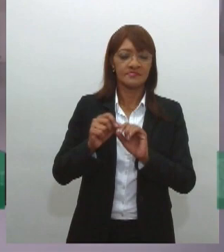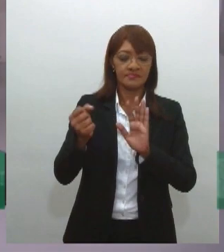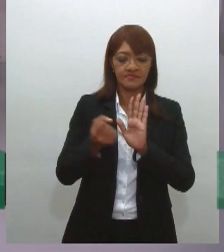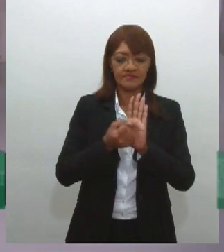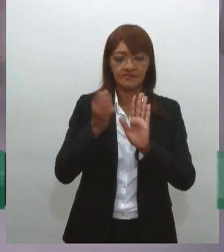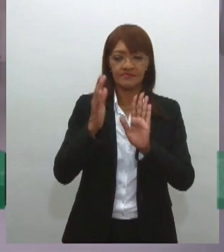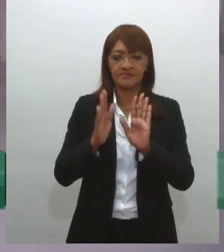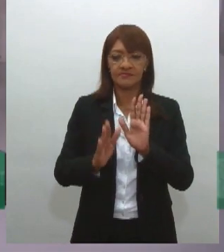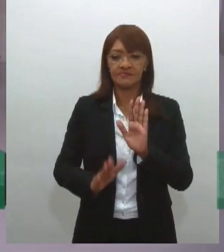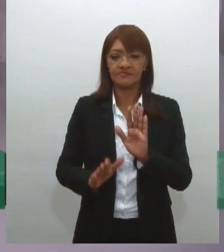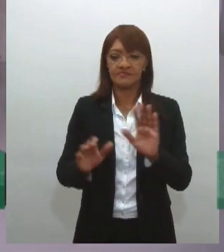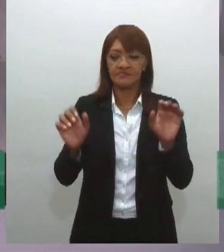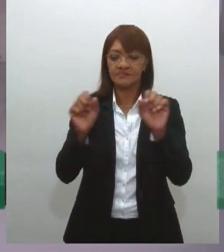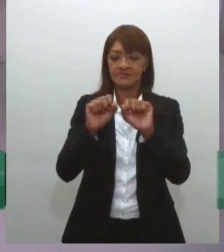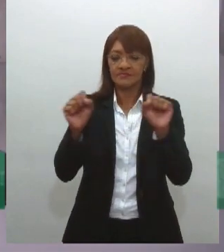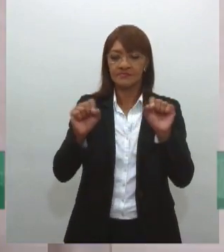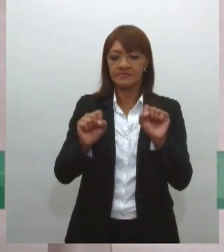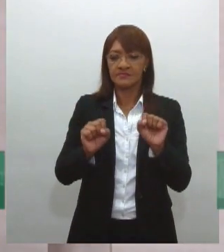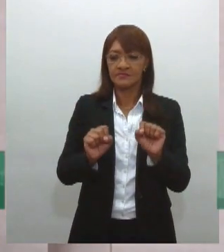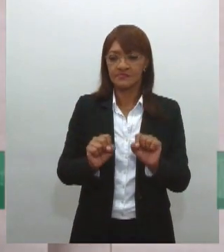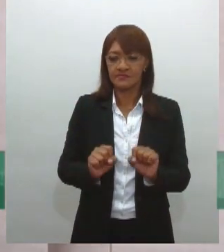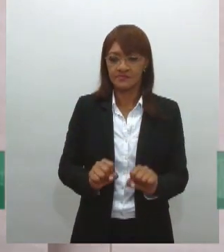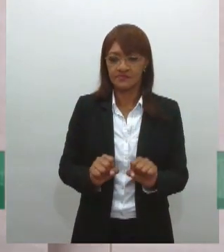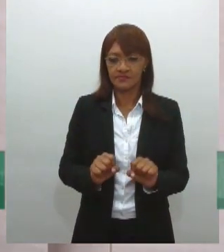Sistema Nacional de Cultura.